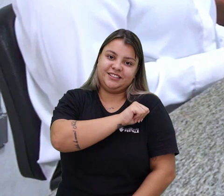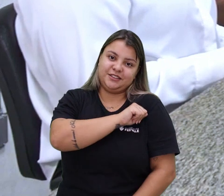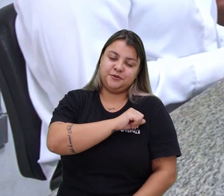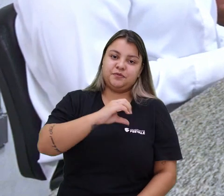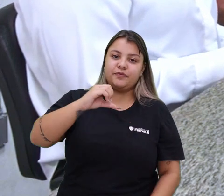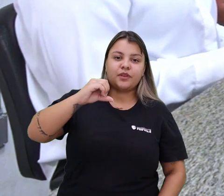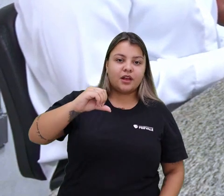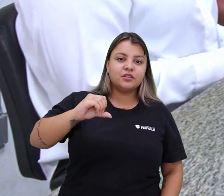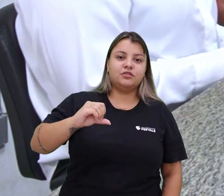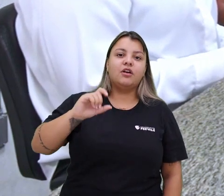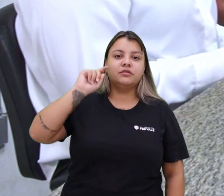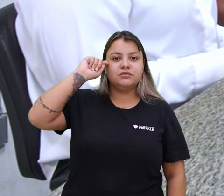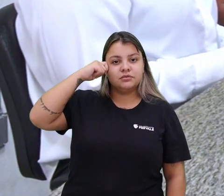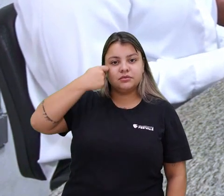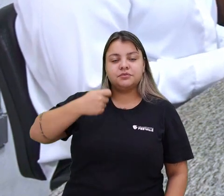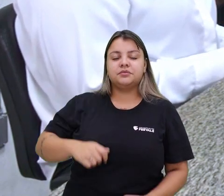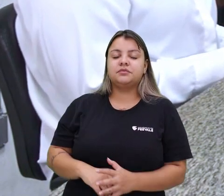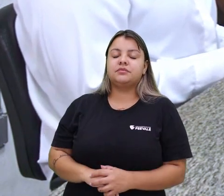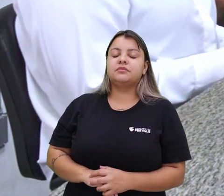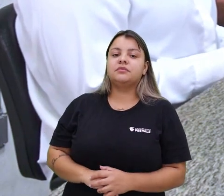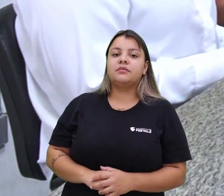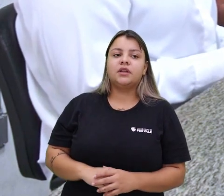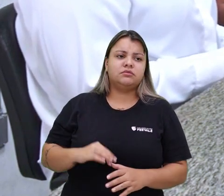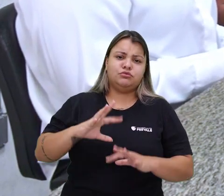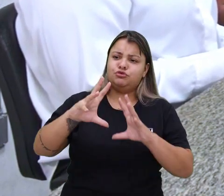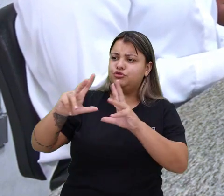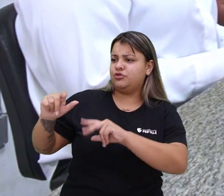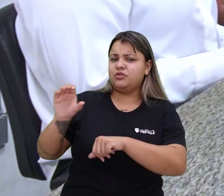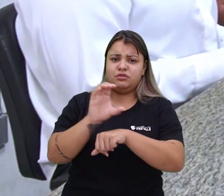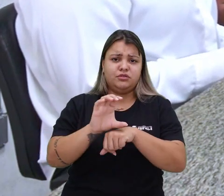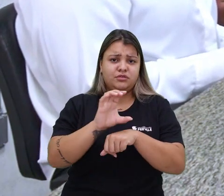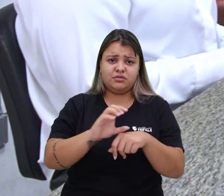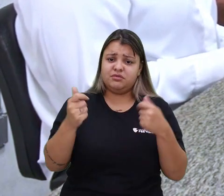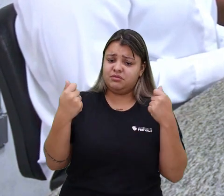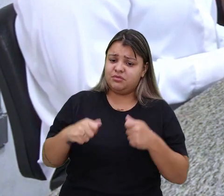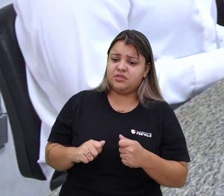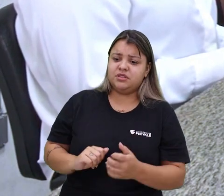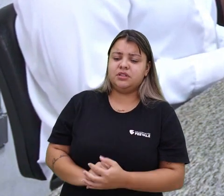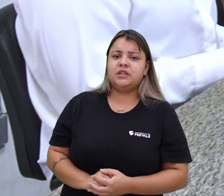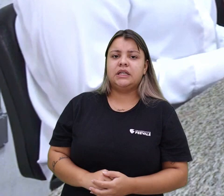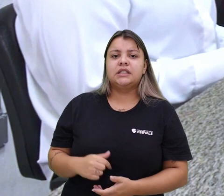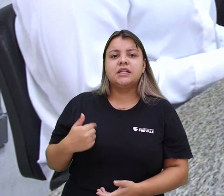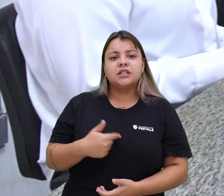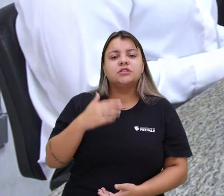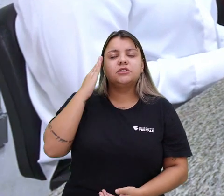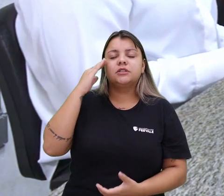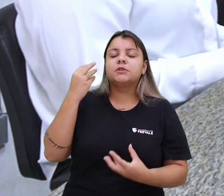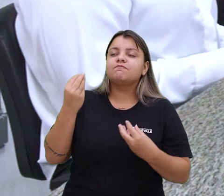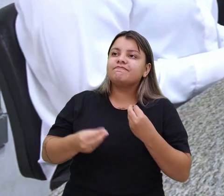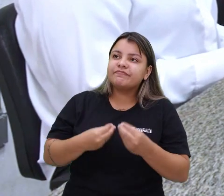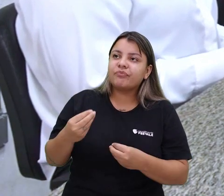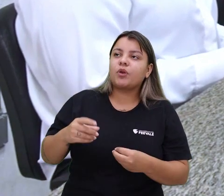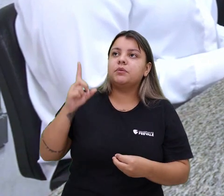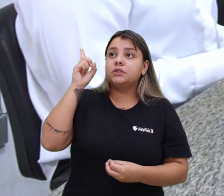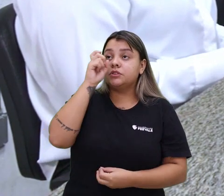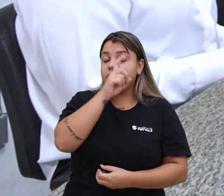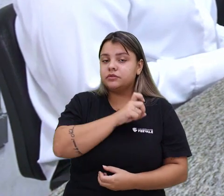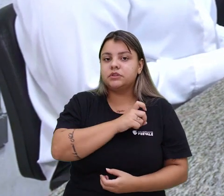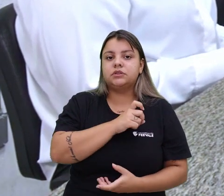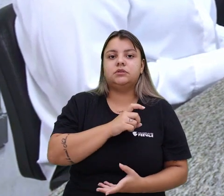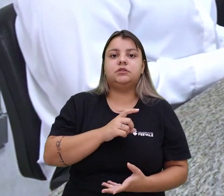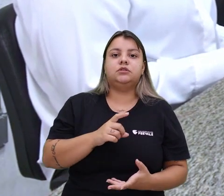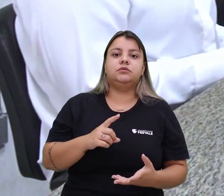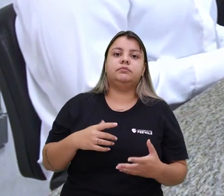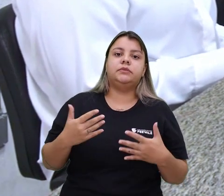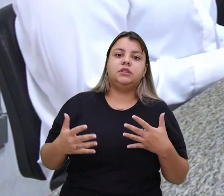nove são negros sim e de todos os cursos possíveis né Isso é bacana mas é a gente sabe o quanto é difícil numa universidade